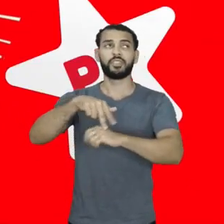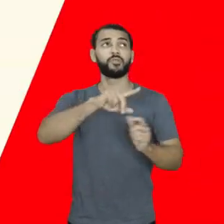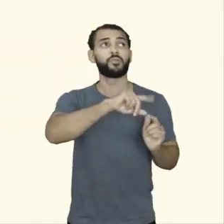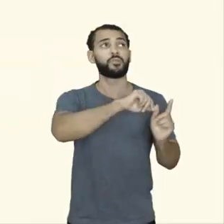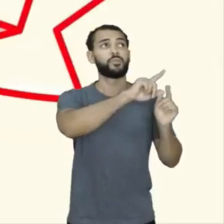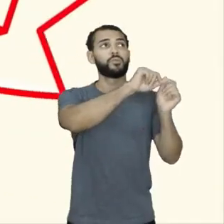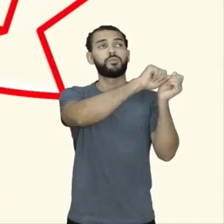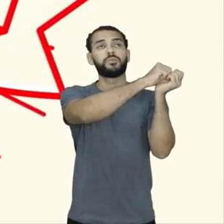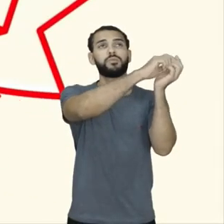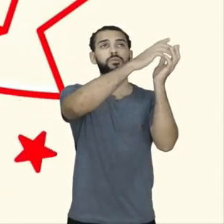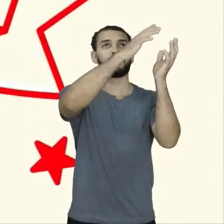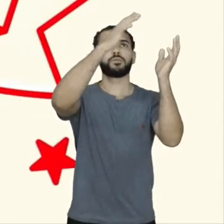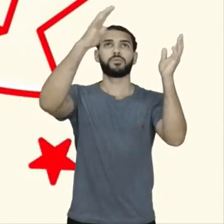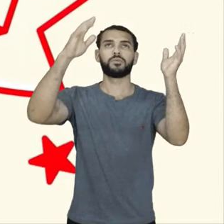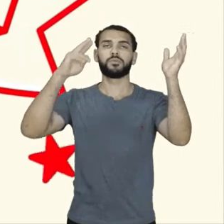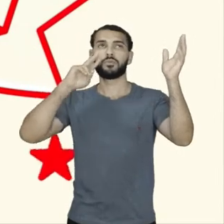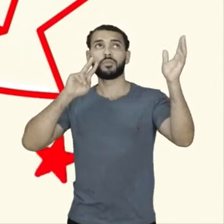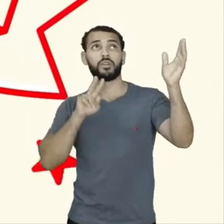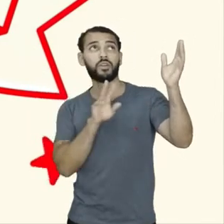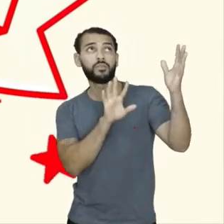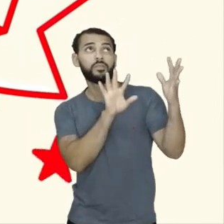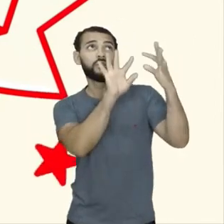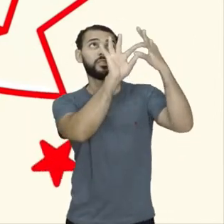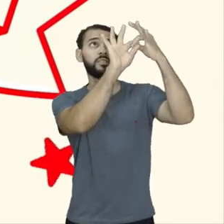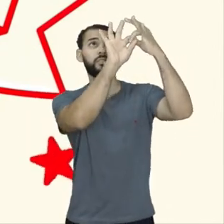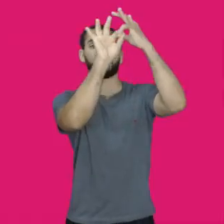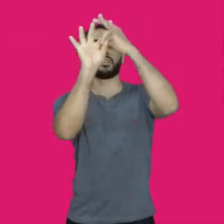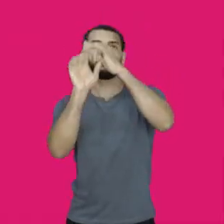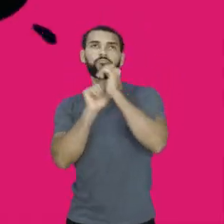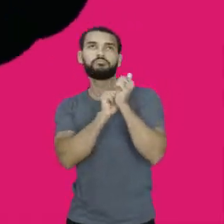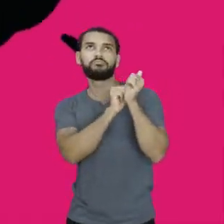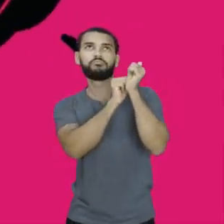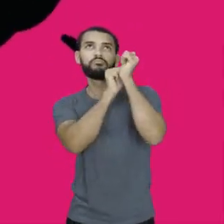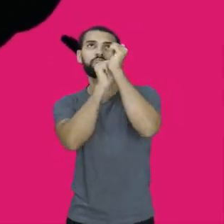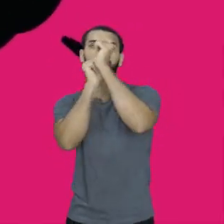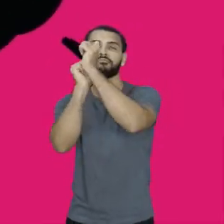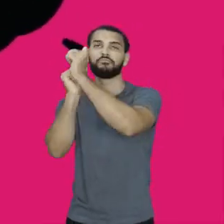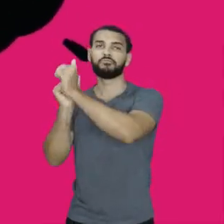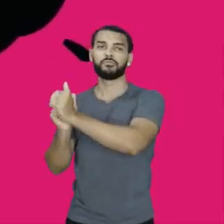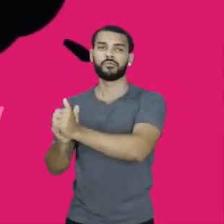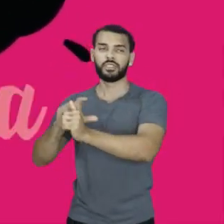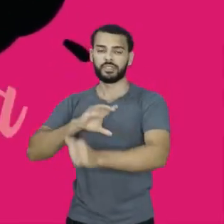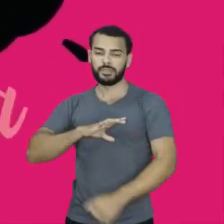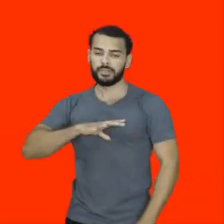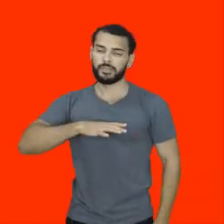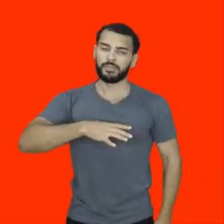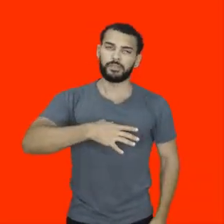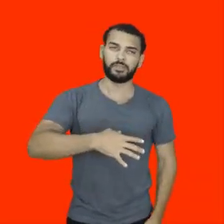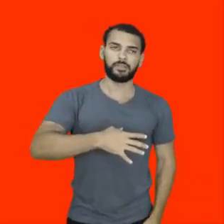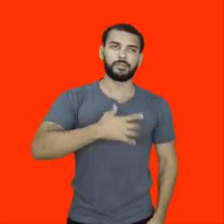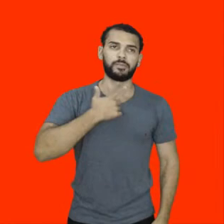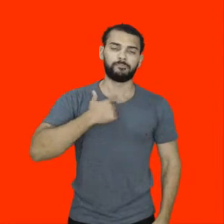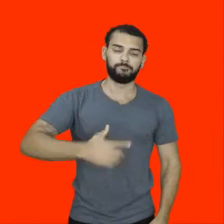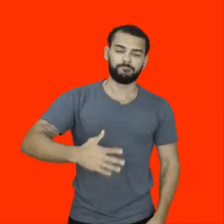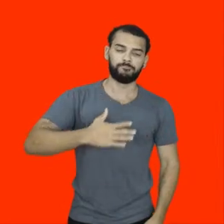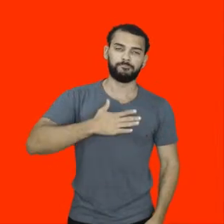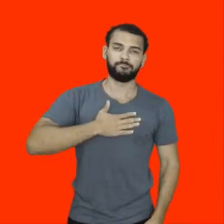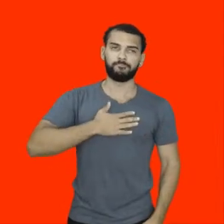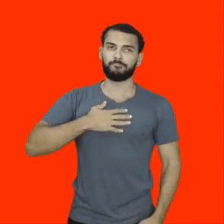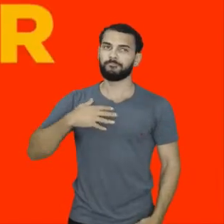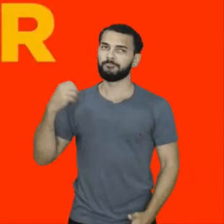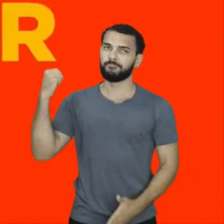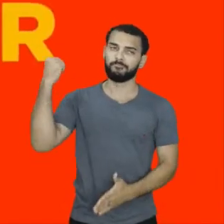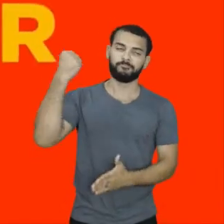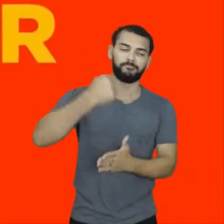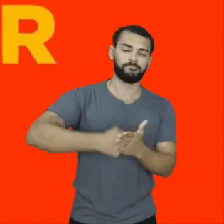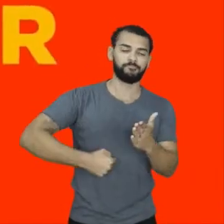brilha, ela é quem vai me guiar. Ser guerreira é minha sina,